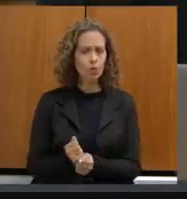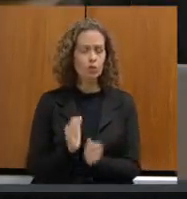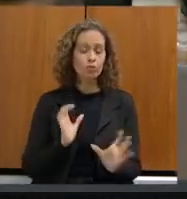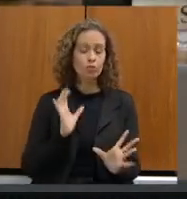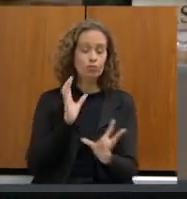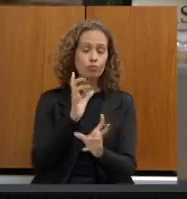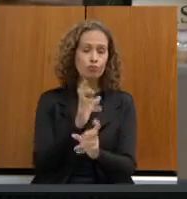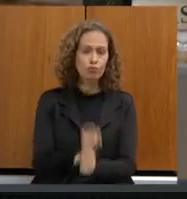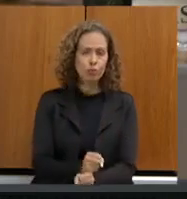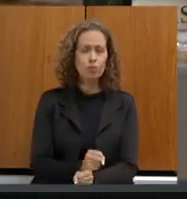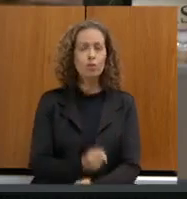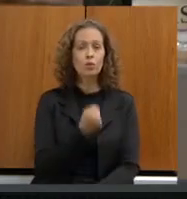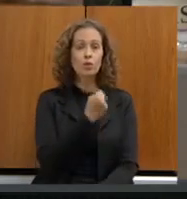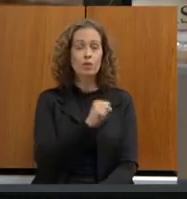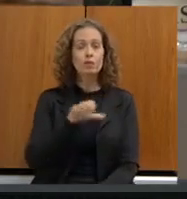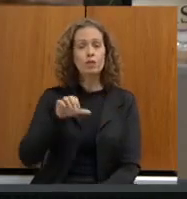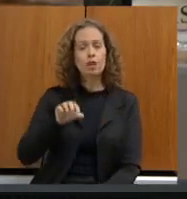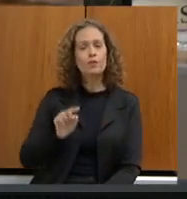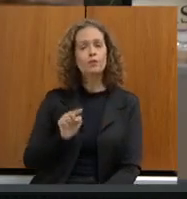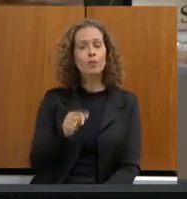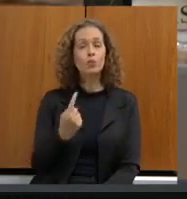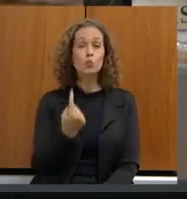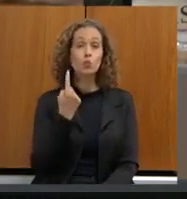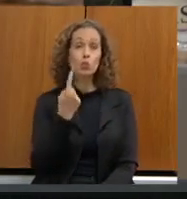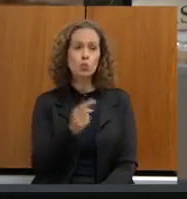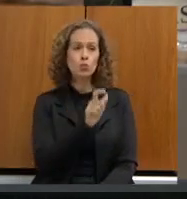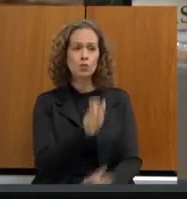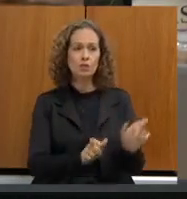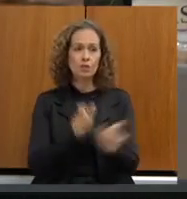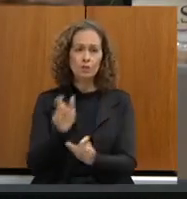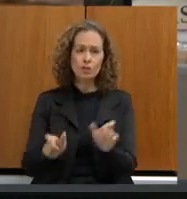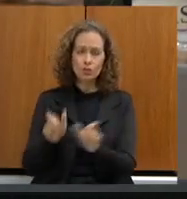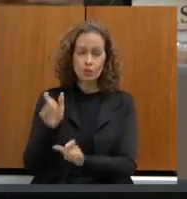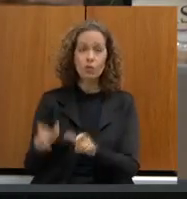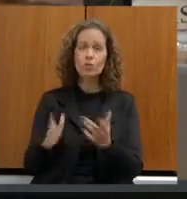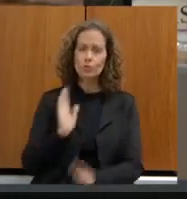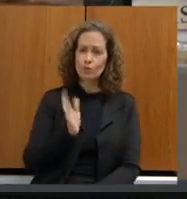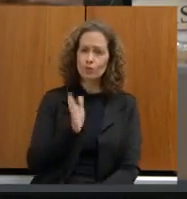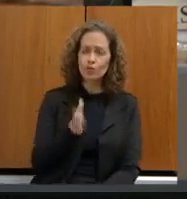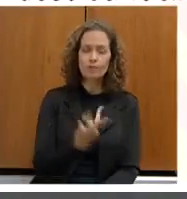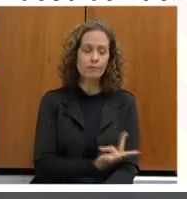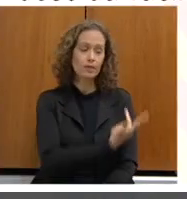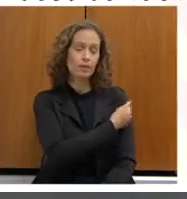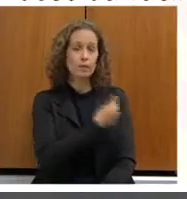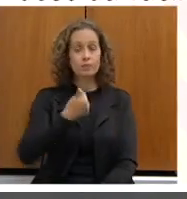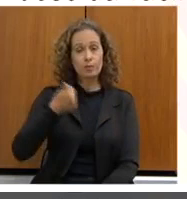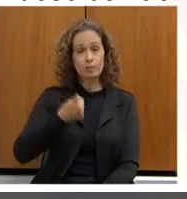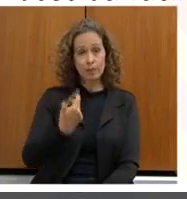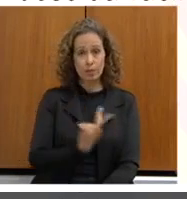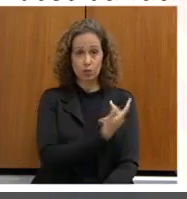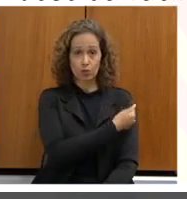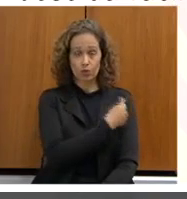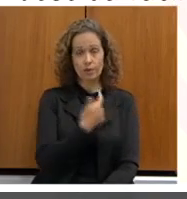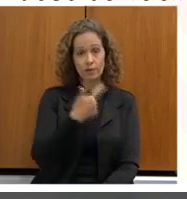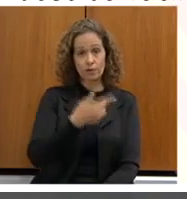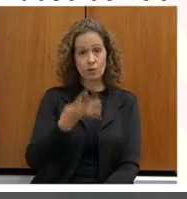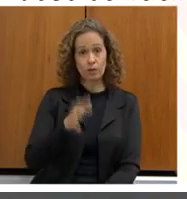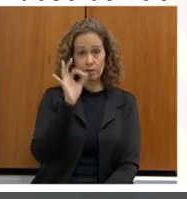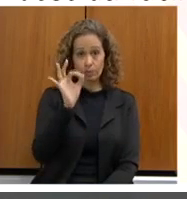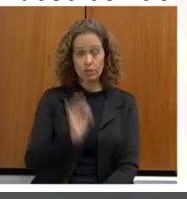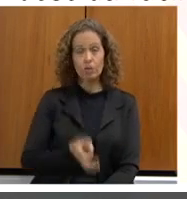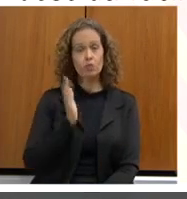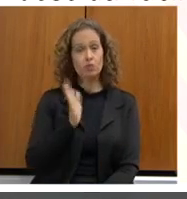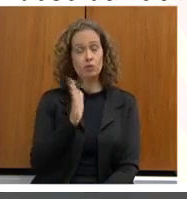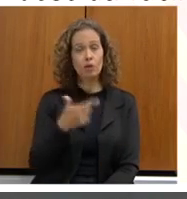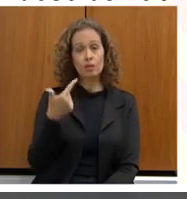atualizado 89.1 dos militares da ativa vacinados com a primeira dose 24 por cento já estão